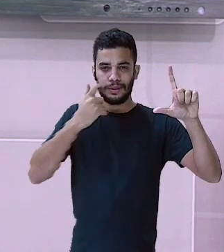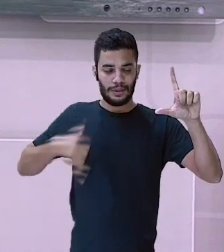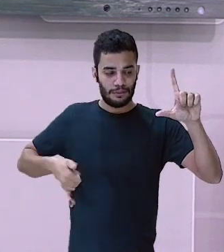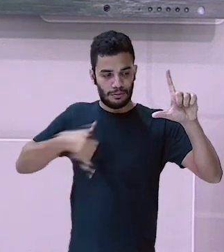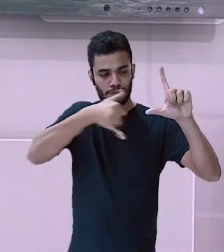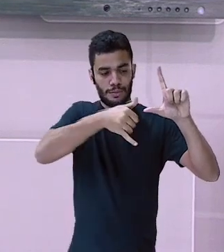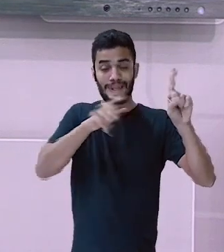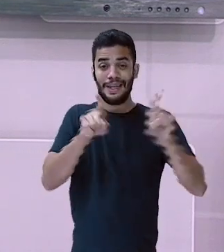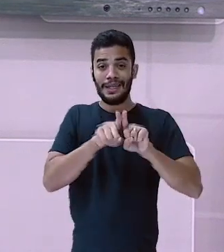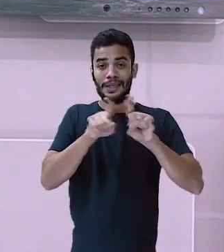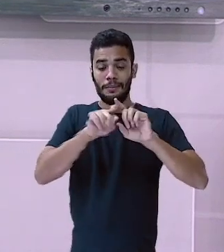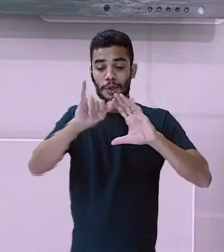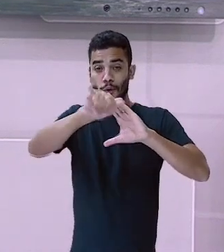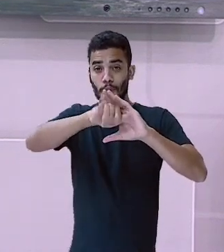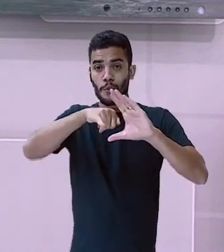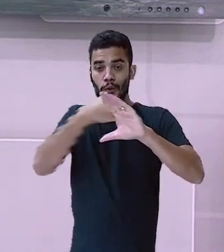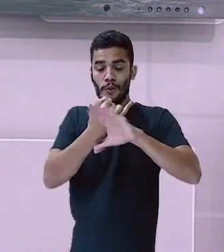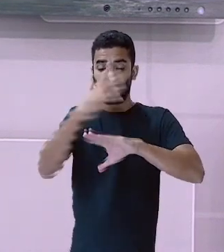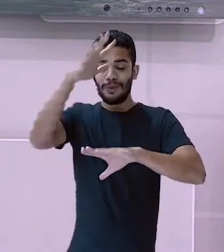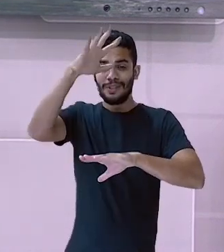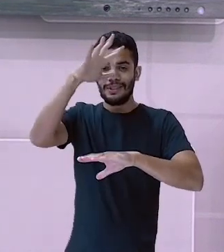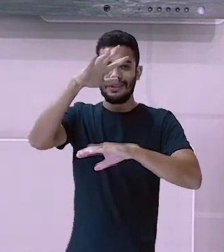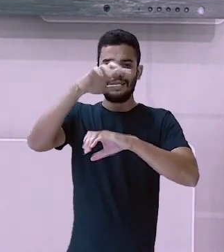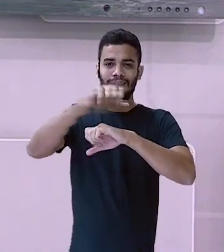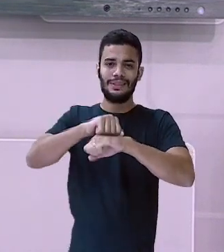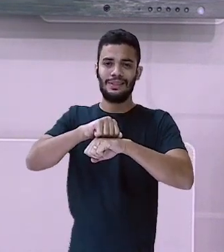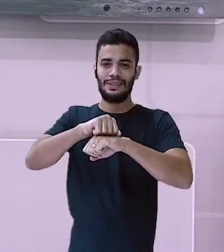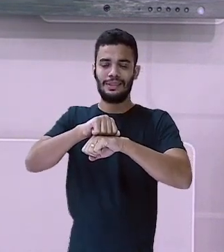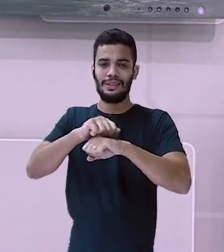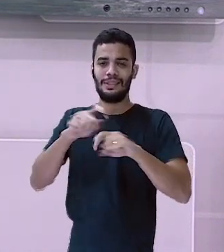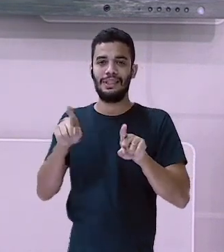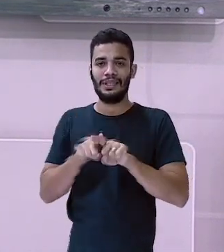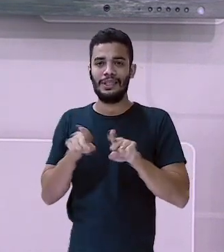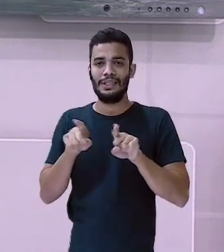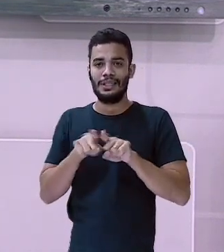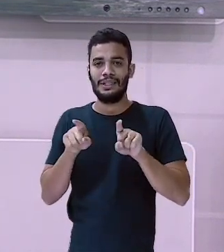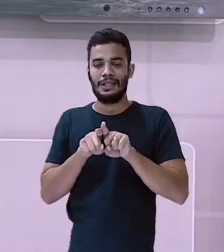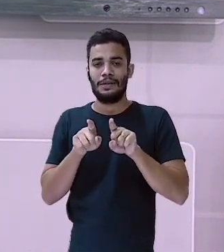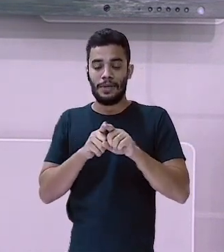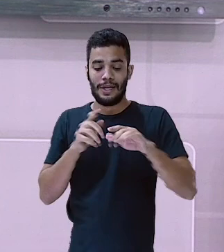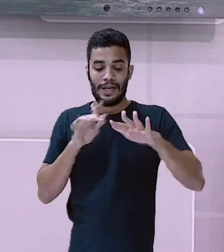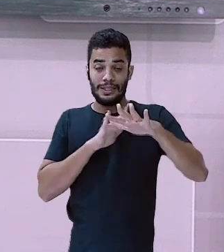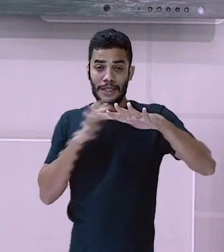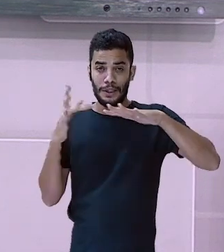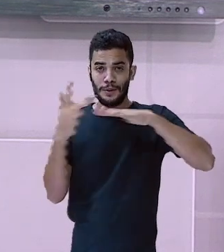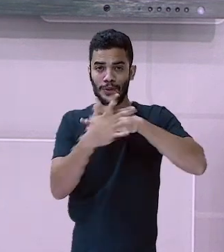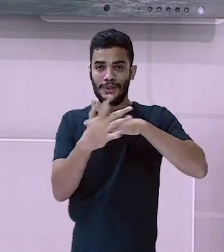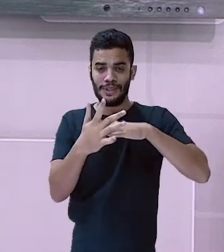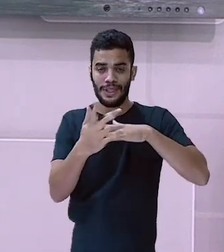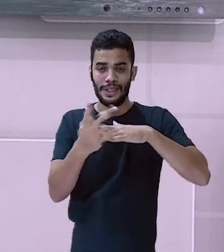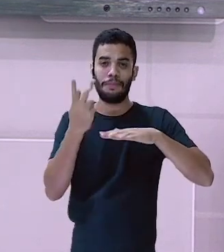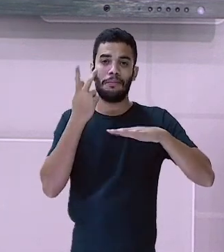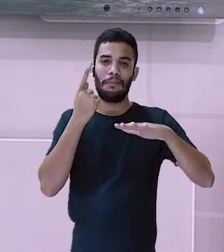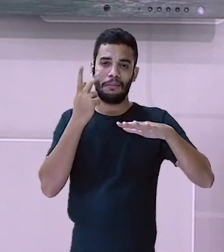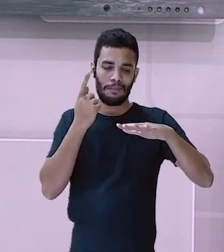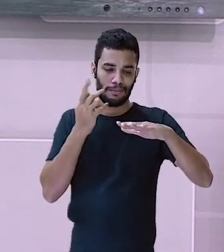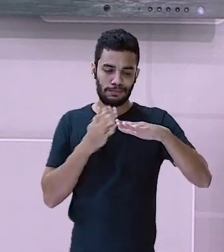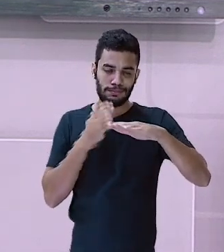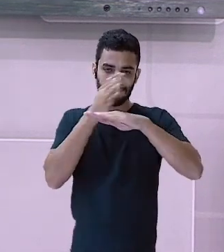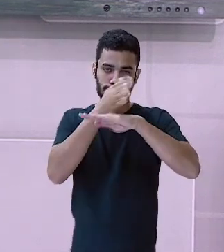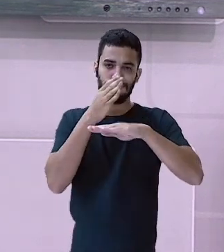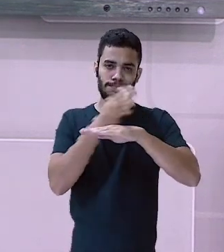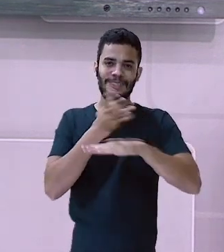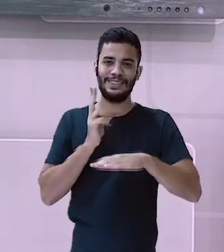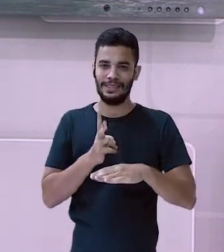inscreva no canal do YouTube e acesse sempre as nossas redes sociais SMED GV, sempre que você